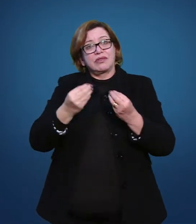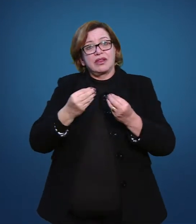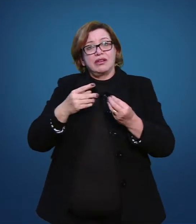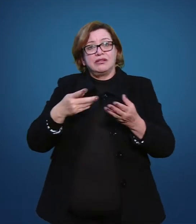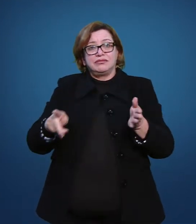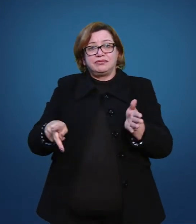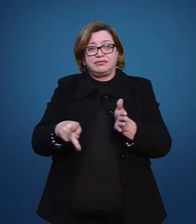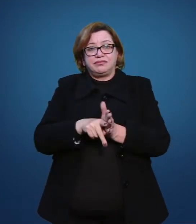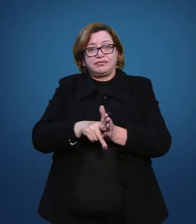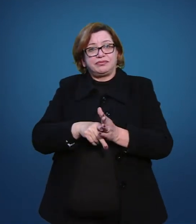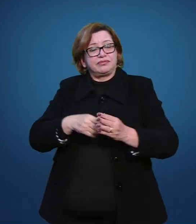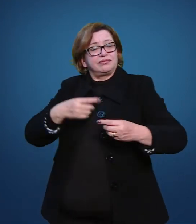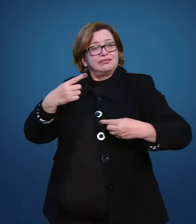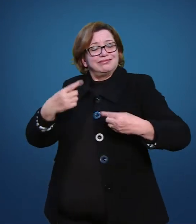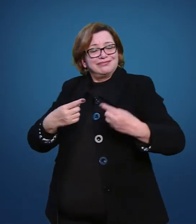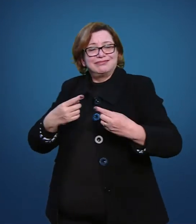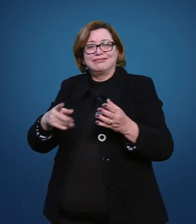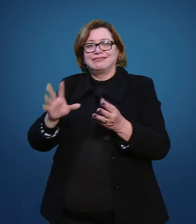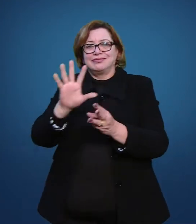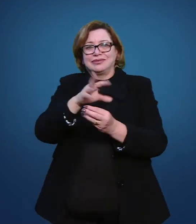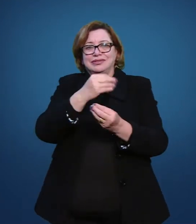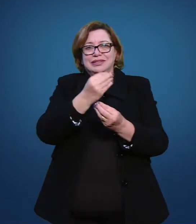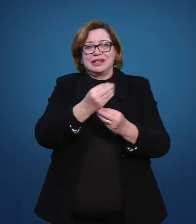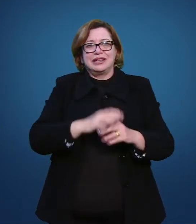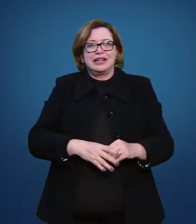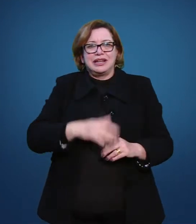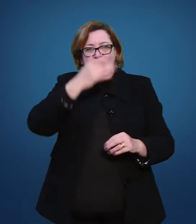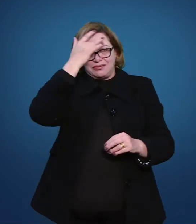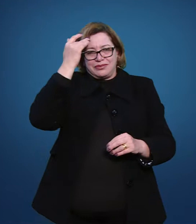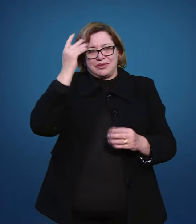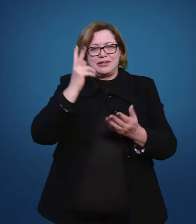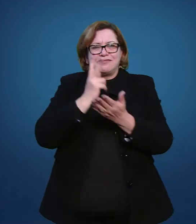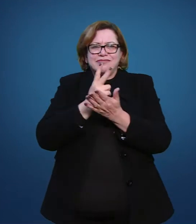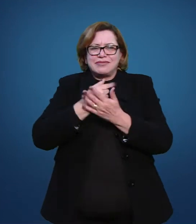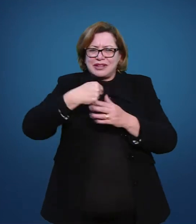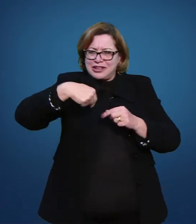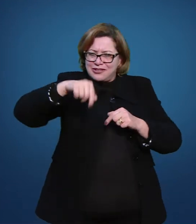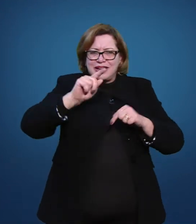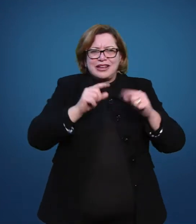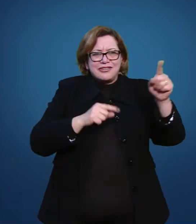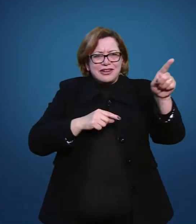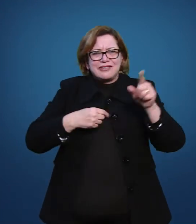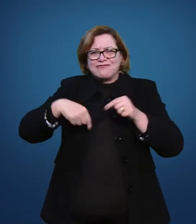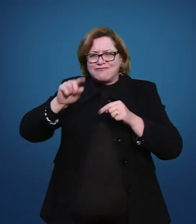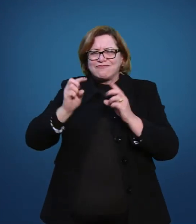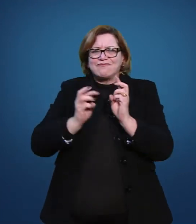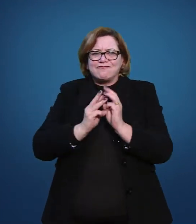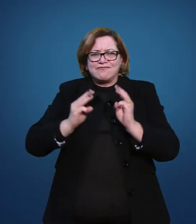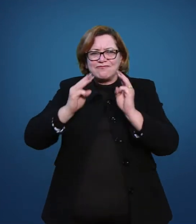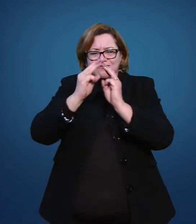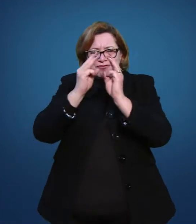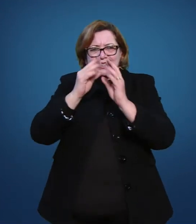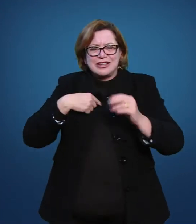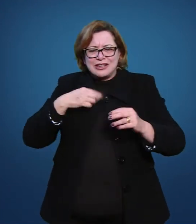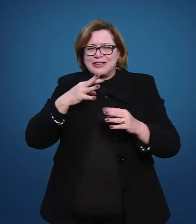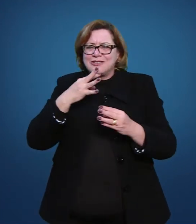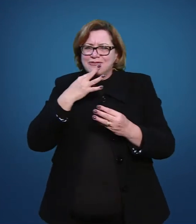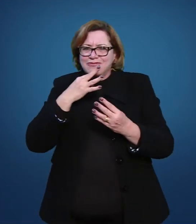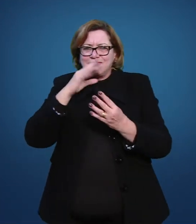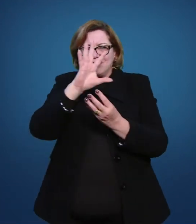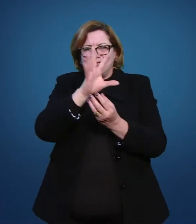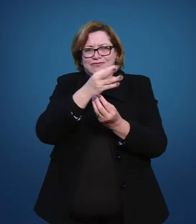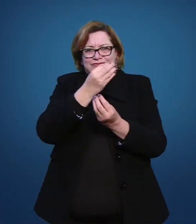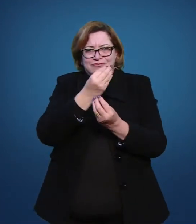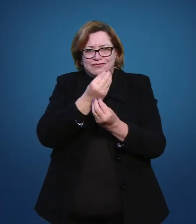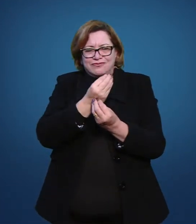em relação a esses discursos. A pessoa, então, que frequenta o museu, a pessoa que tem uma formação artística adequada, não